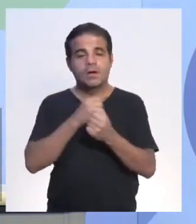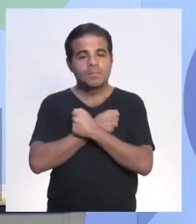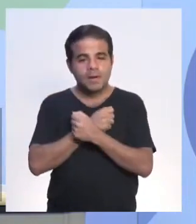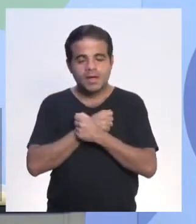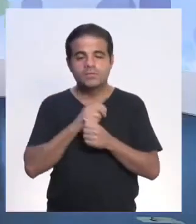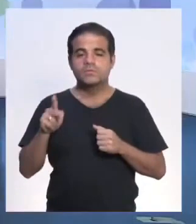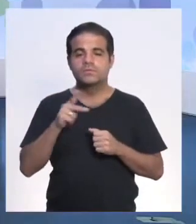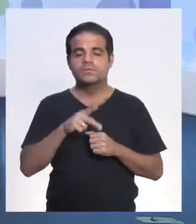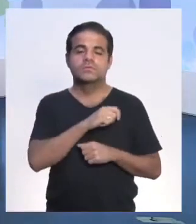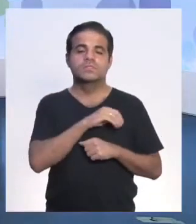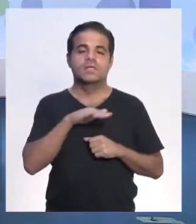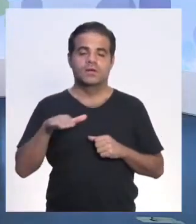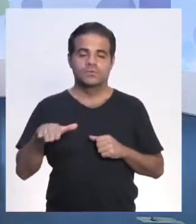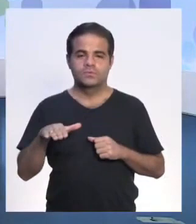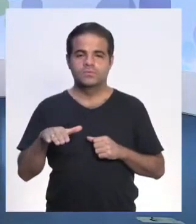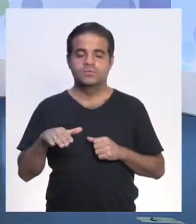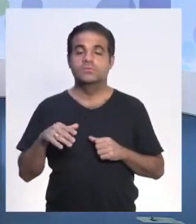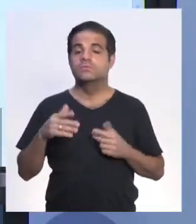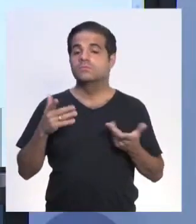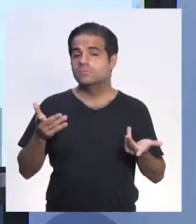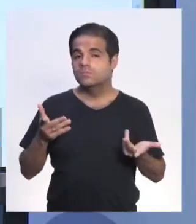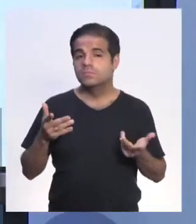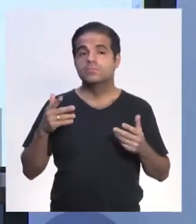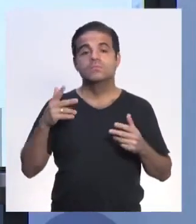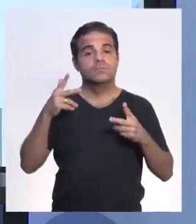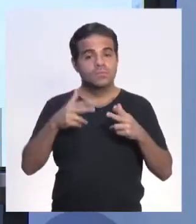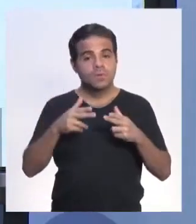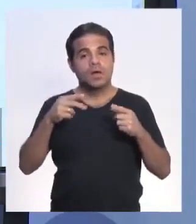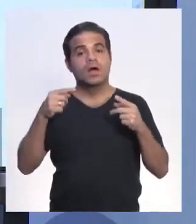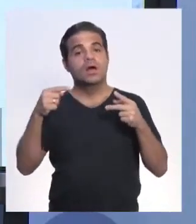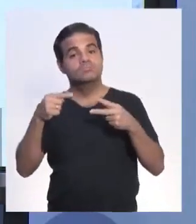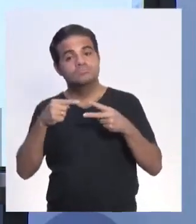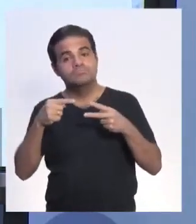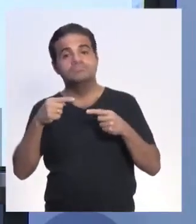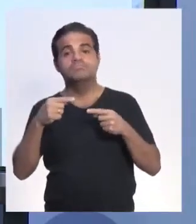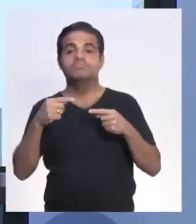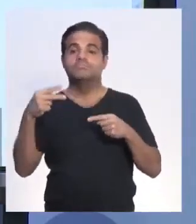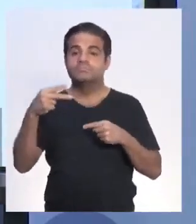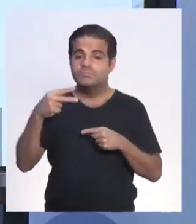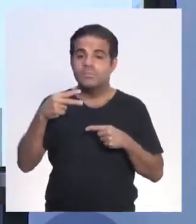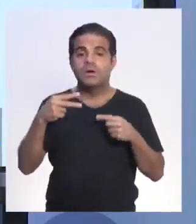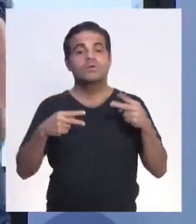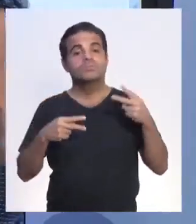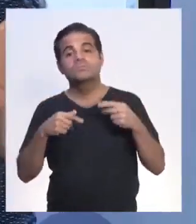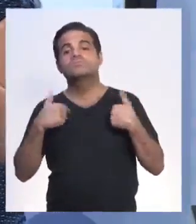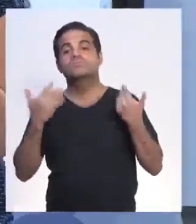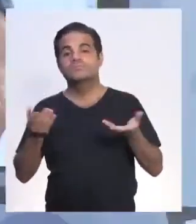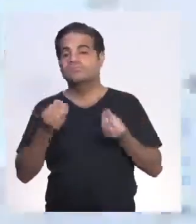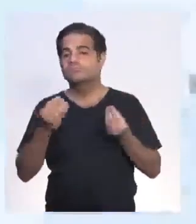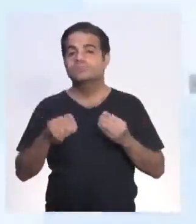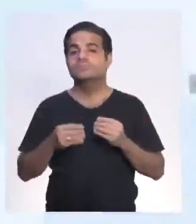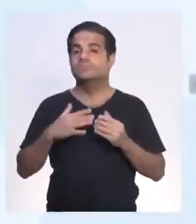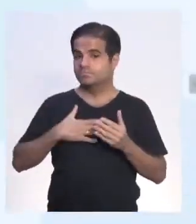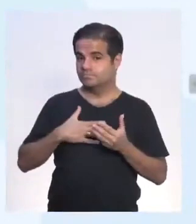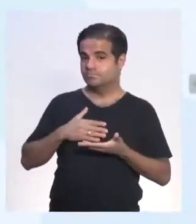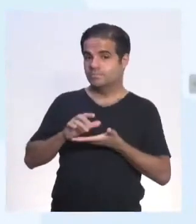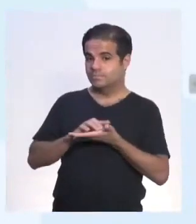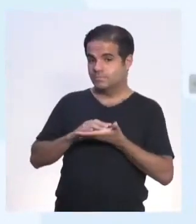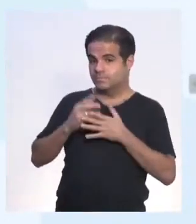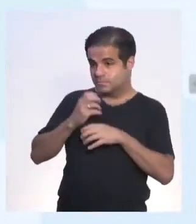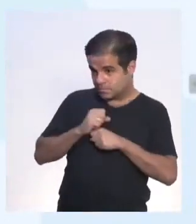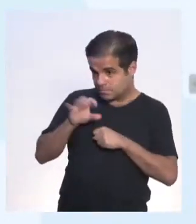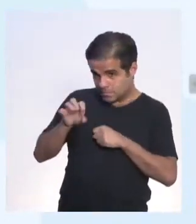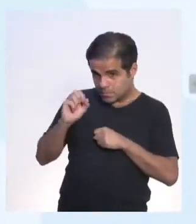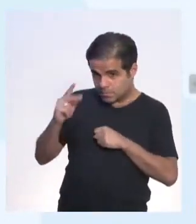professora Inês, é igual, maior e menor? Muito bem, pessoal. Então, vamos lá. Estou aqui com a minha calculadora. Você pegou a